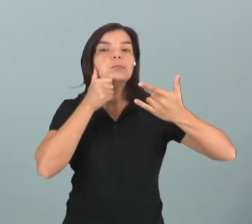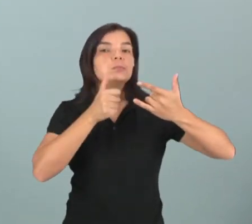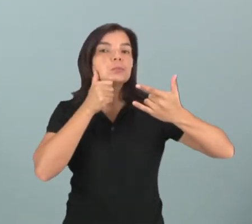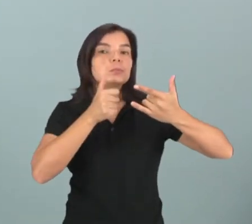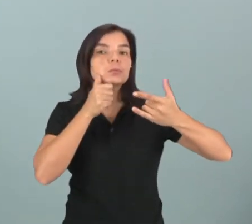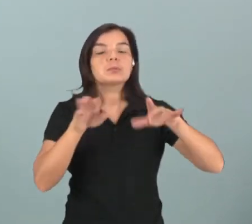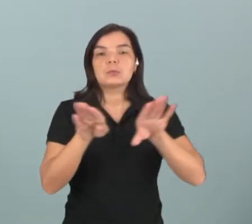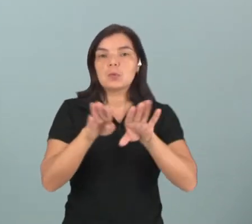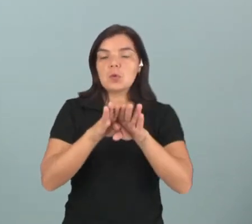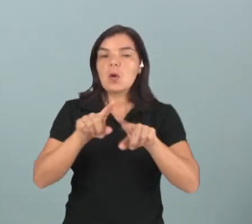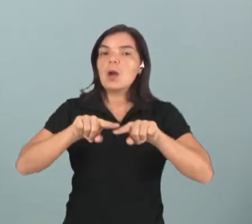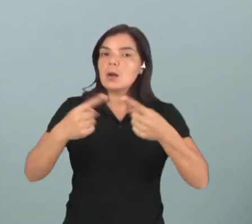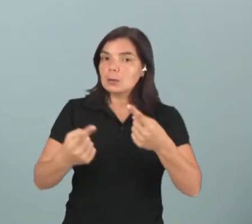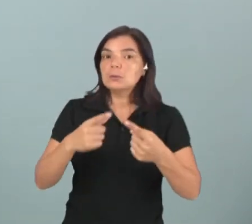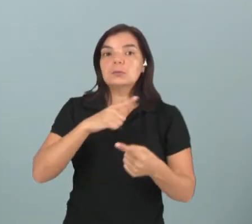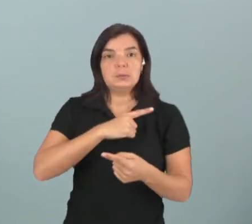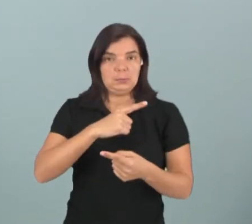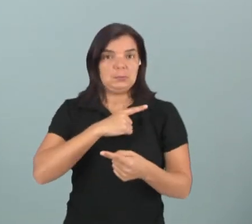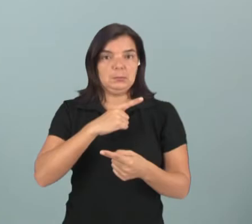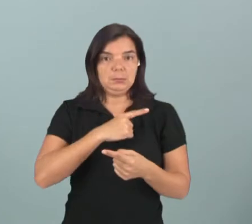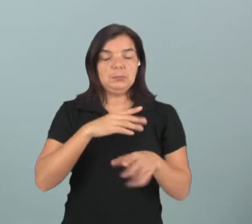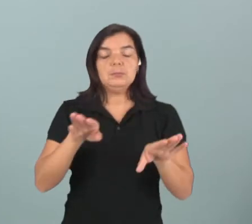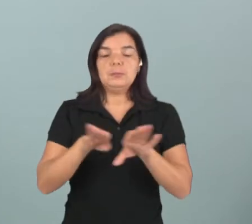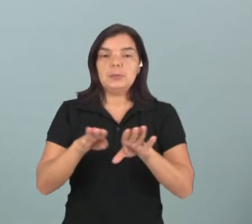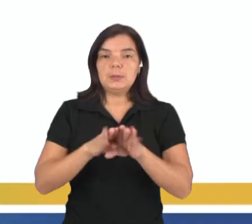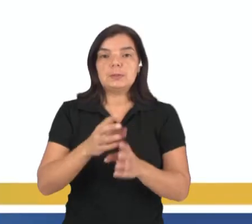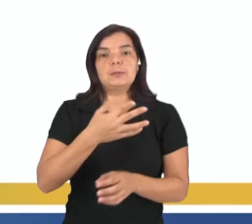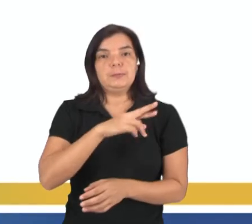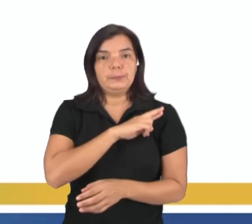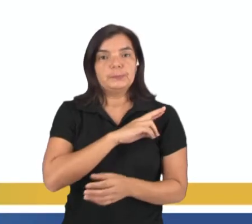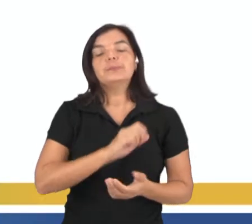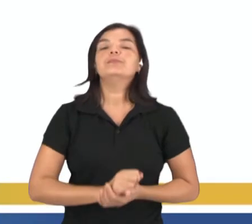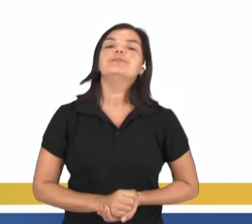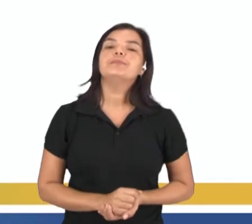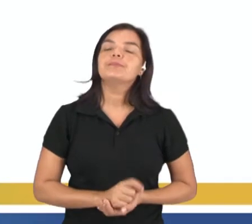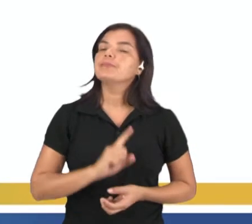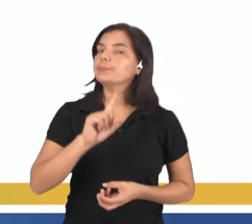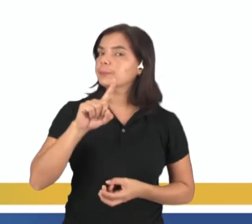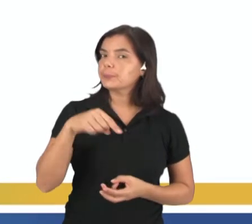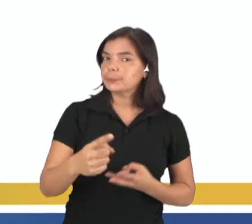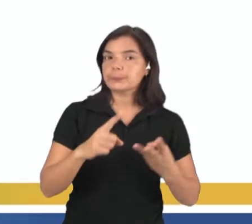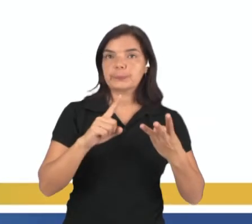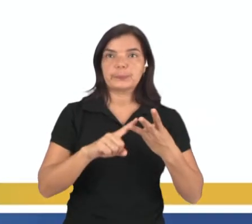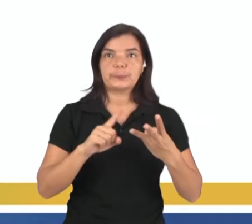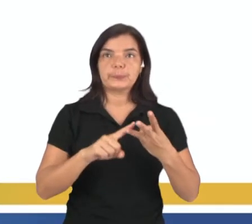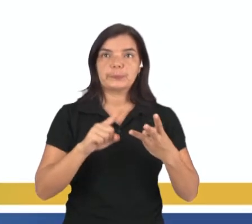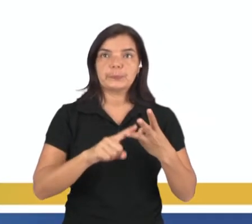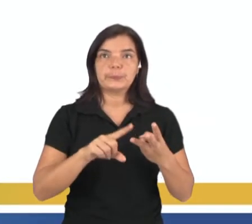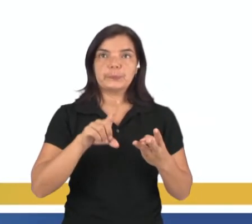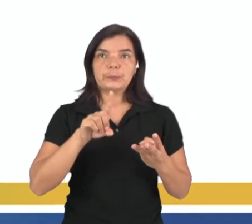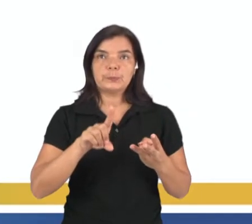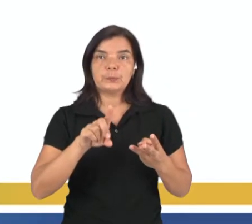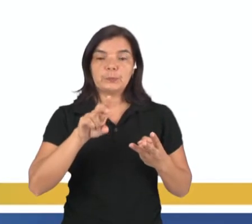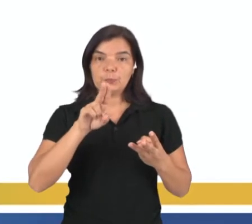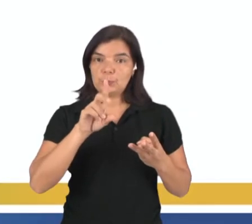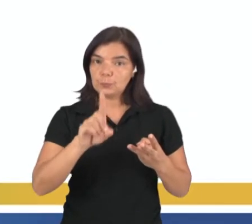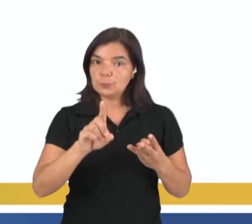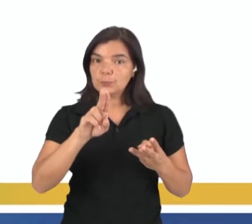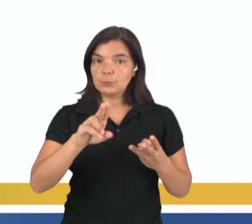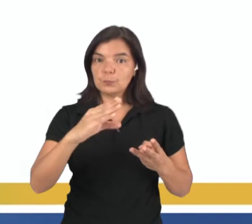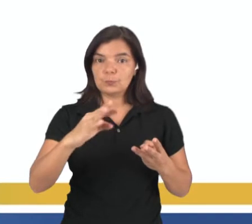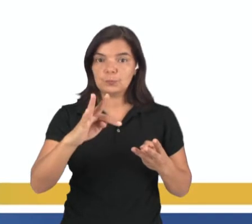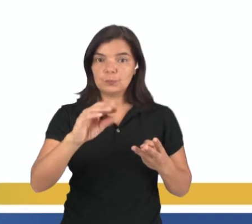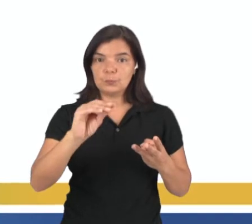do epidídimo é que eles adquirem essa função. Em seguida, nós temos os ductos deferentes. Então, nós temos